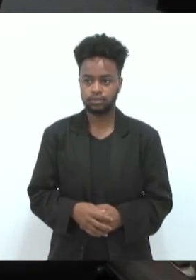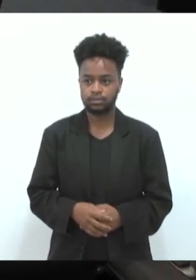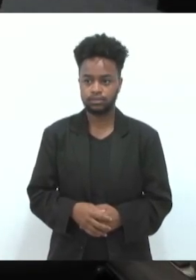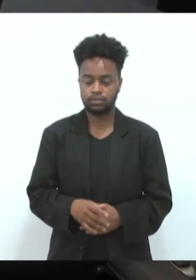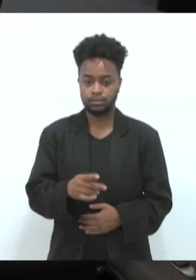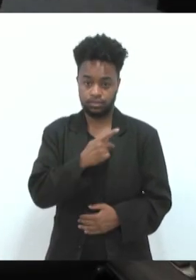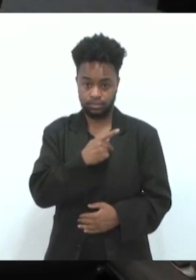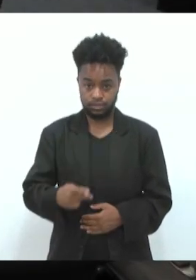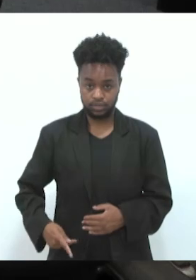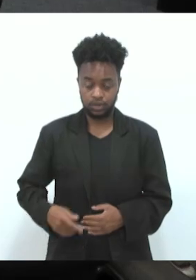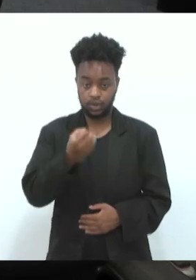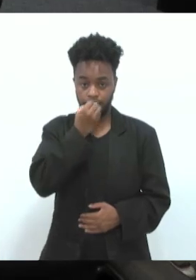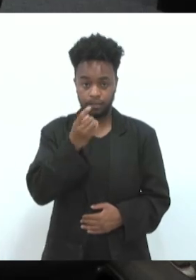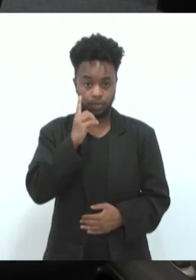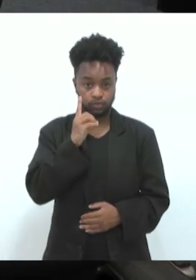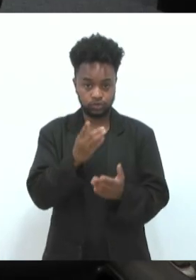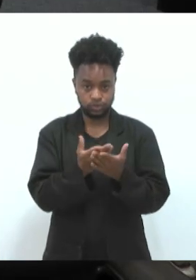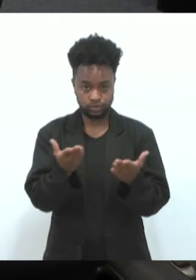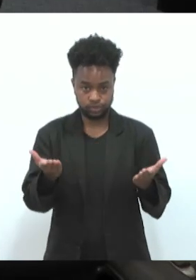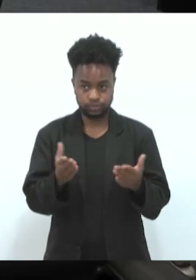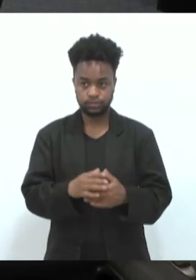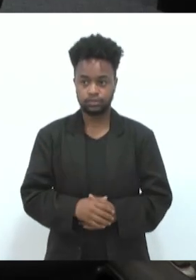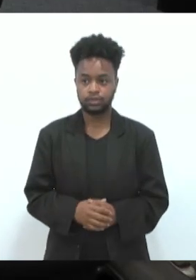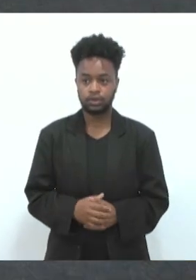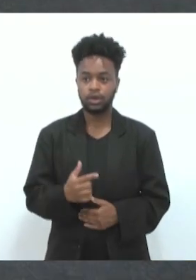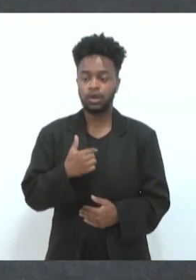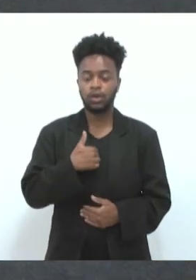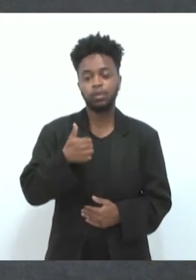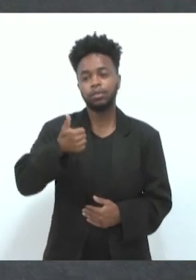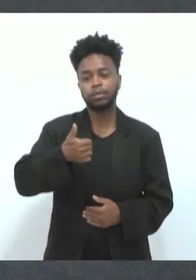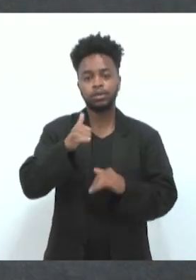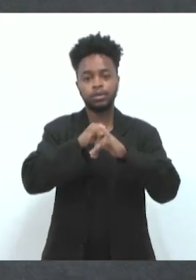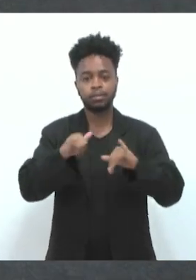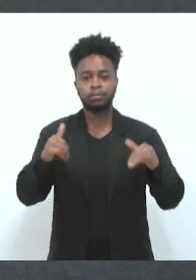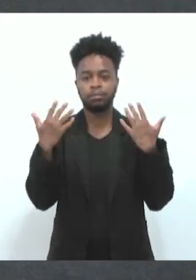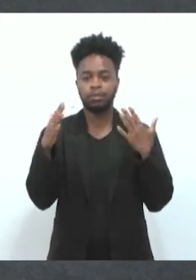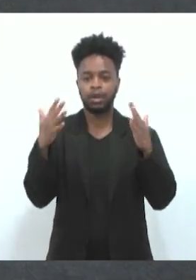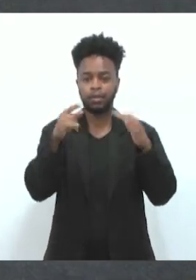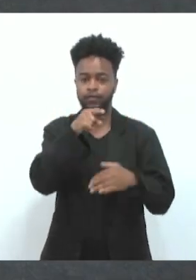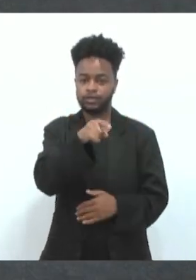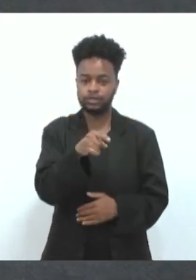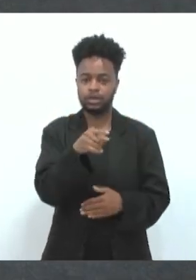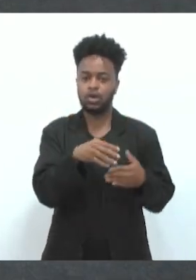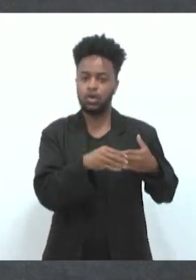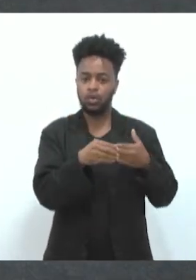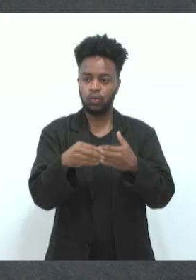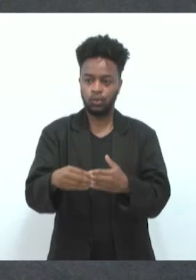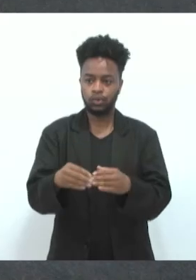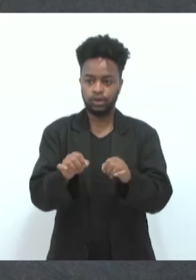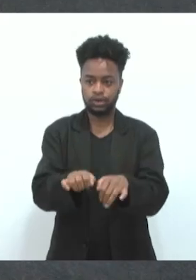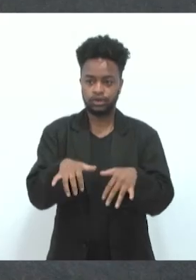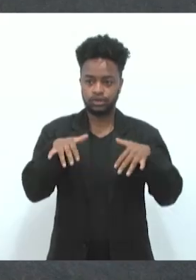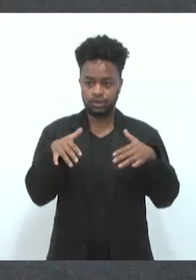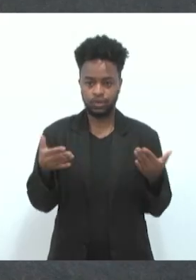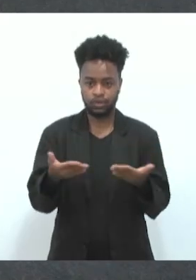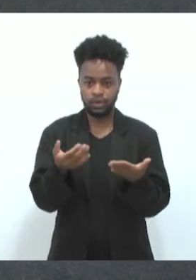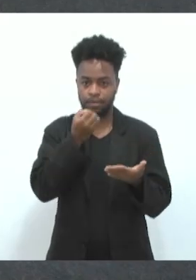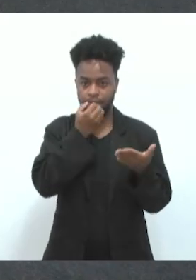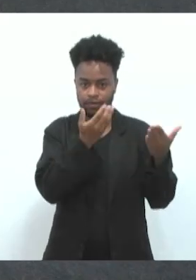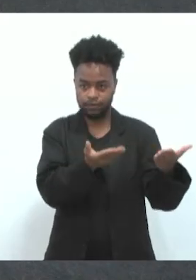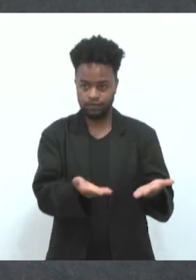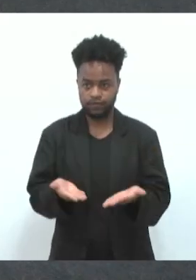bom dia a todos. Primeiro, parabéns por conduzir a sessão, seja